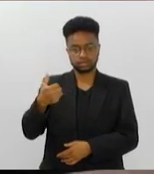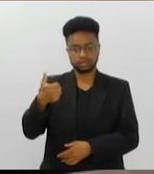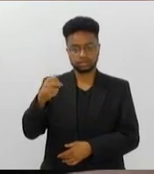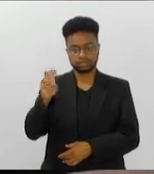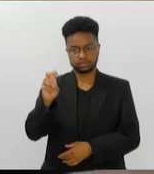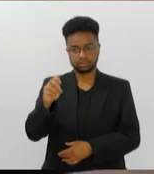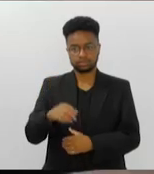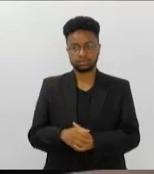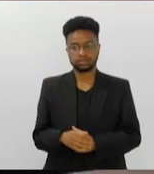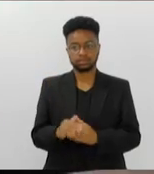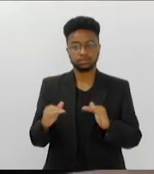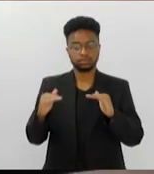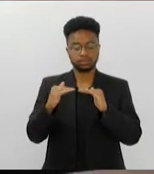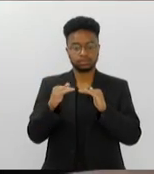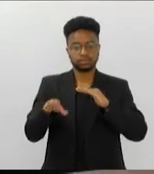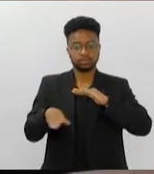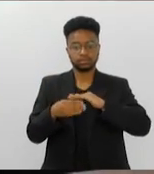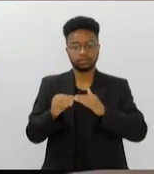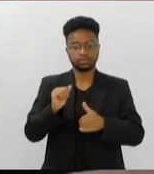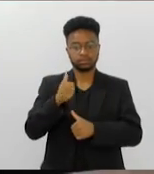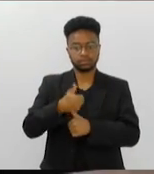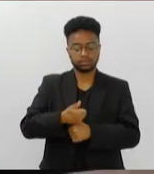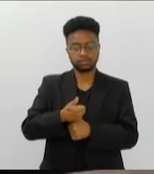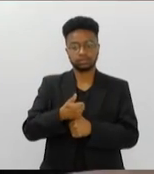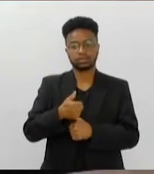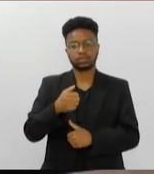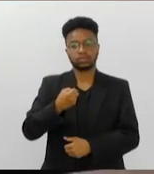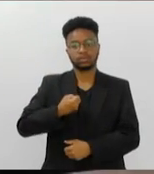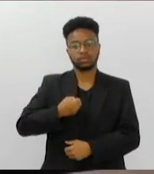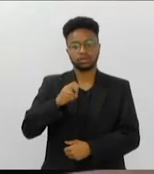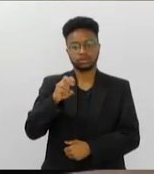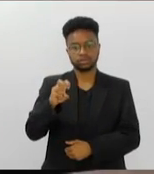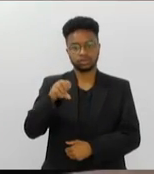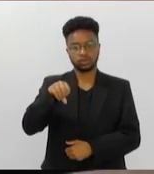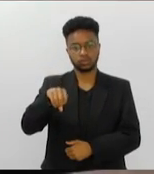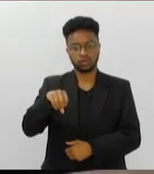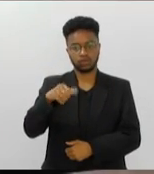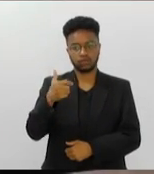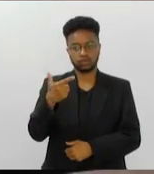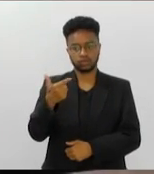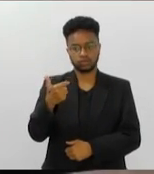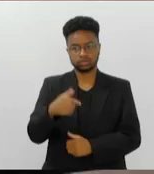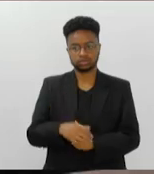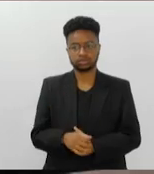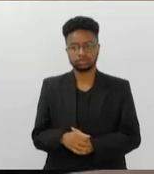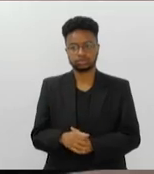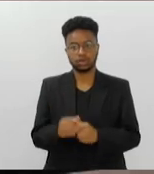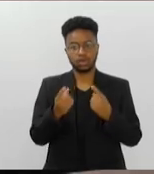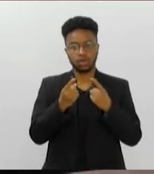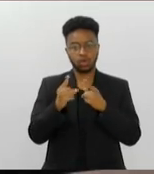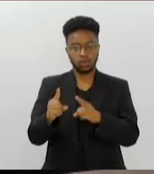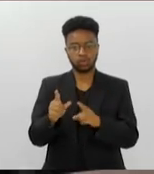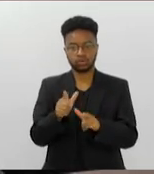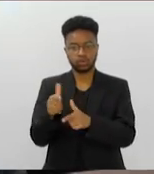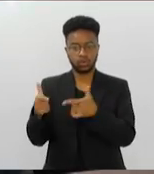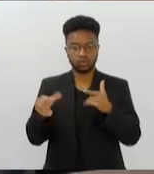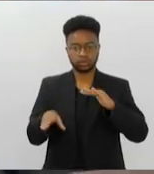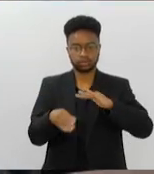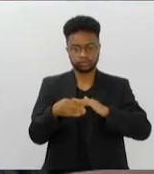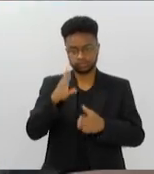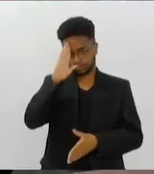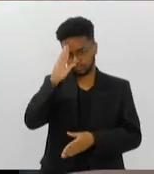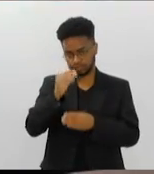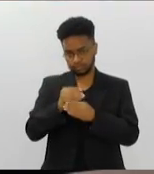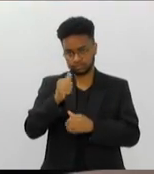15. Favorável com subemenda aglutinativa as emendas número 5, 9 e 12. Contrário às demais emendas, concluindo